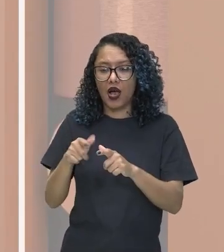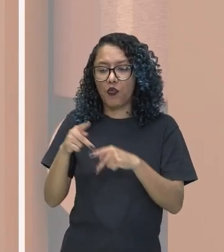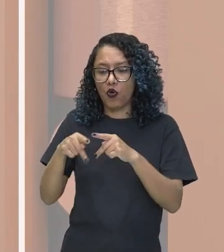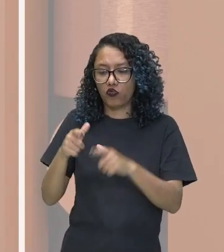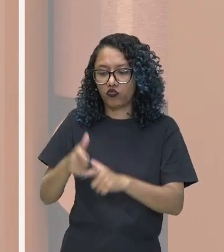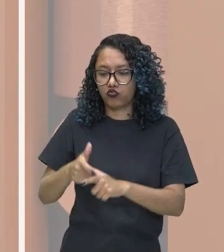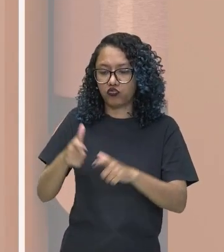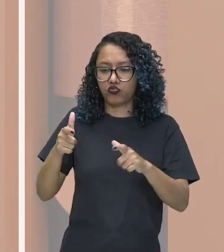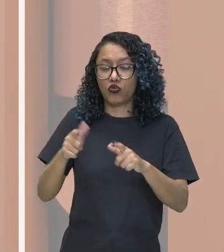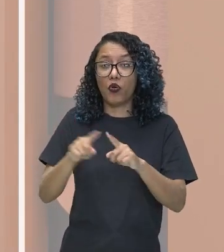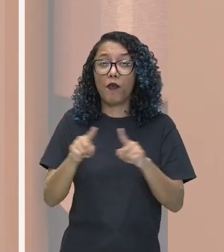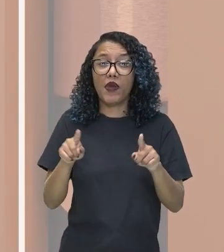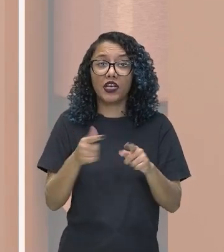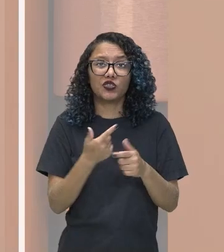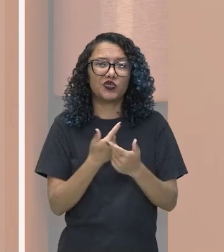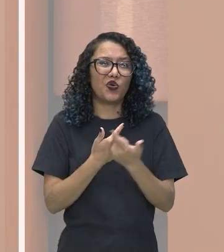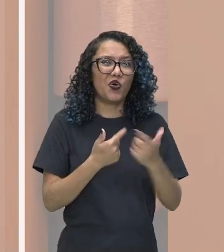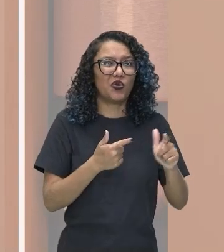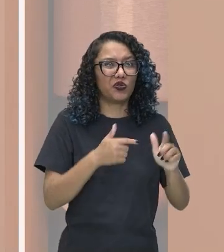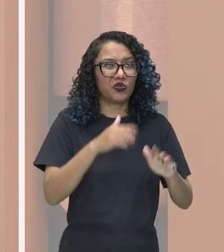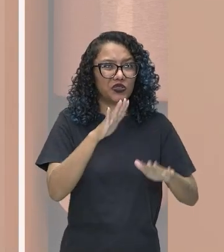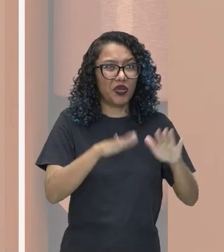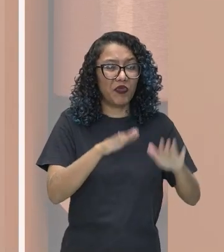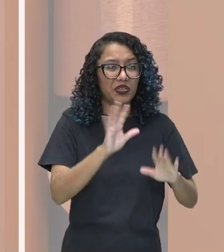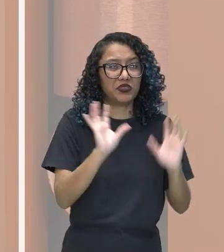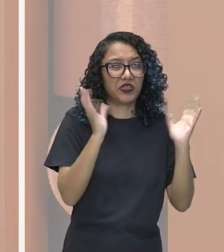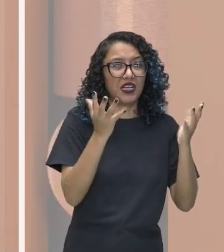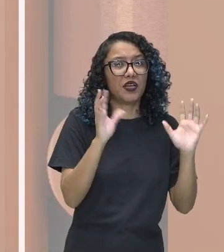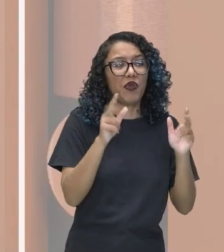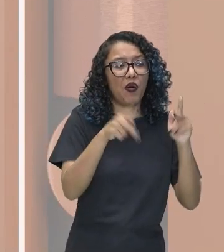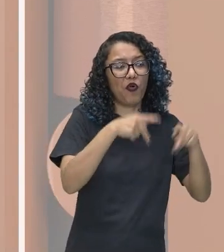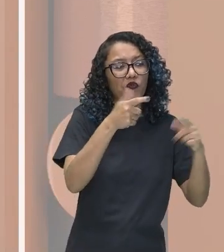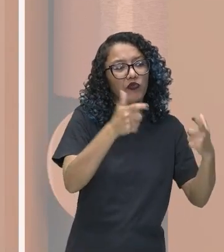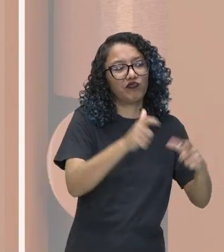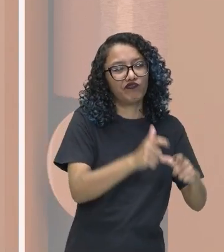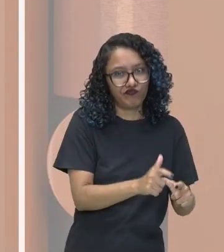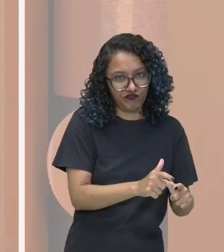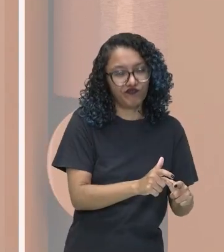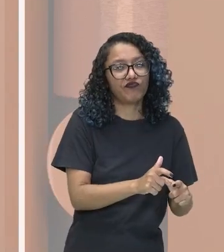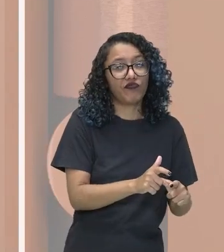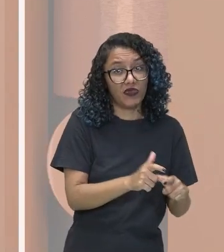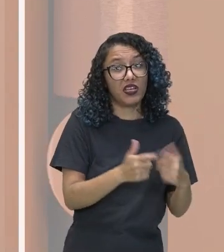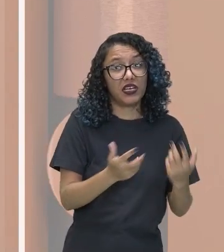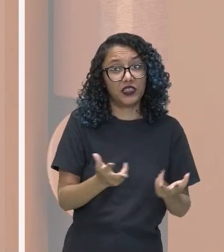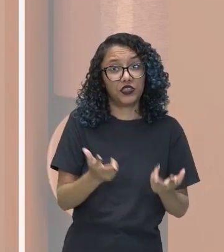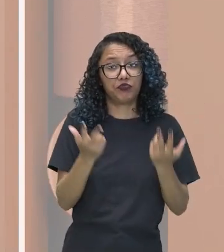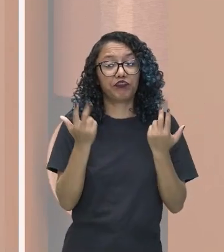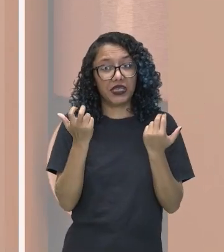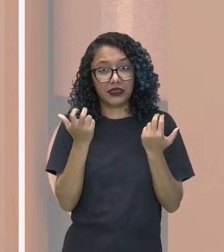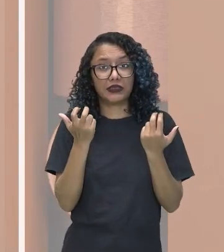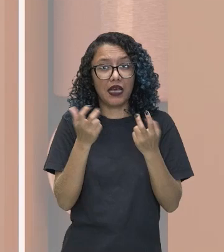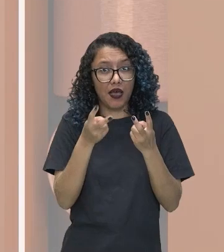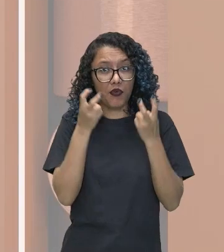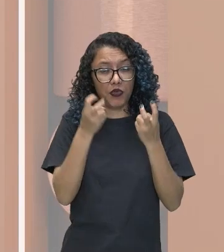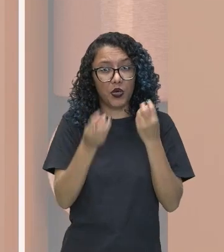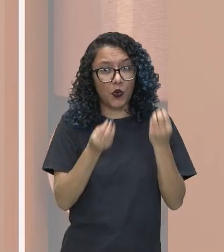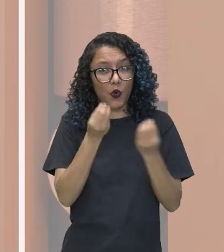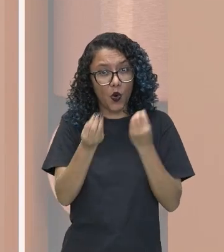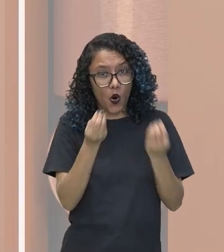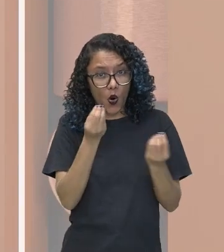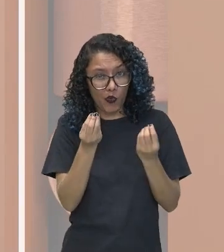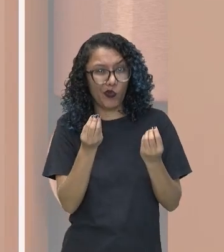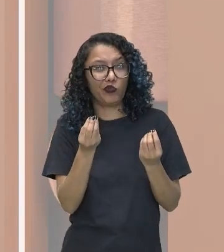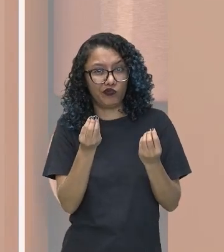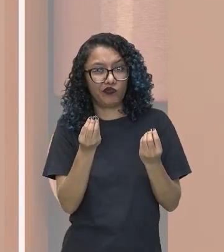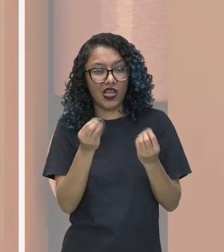ao clima, devido ao relevo, vão ter baixa densidade. E aí a gente verifica essa média de 4 habitantes por quilômetro quadrado.